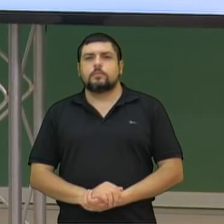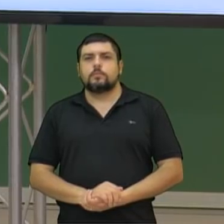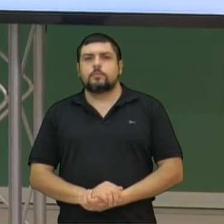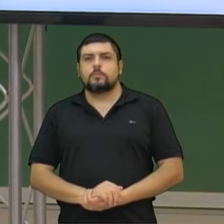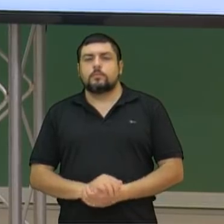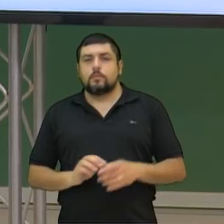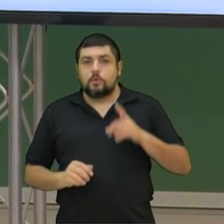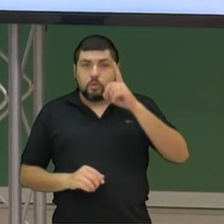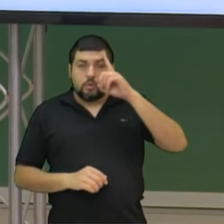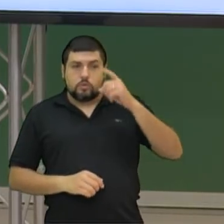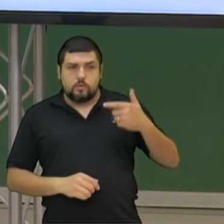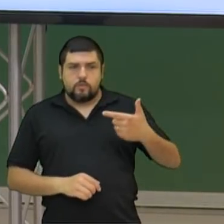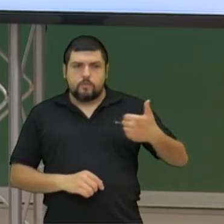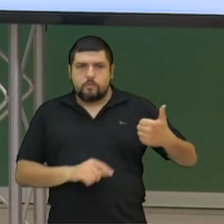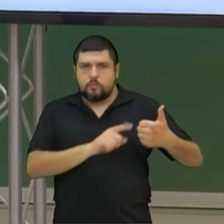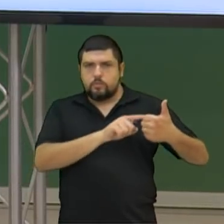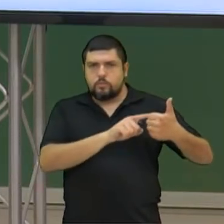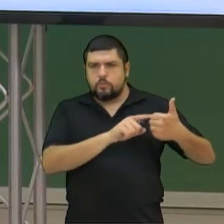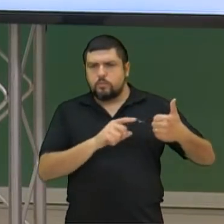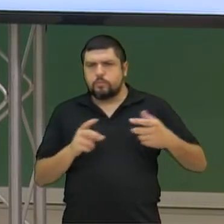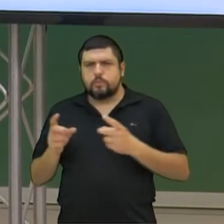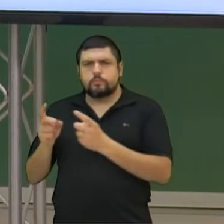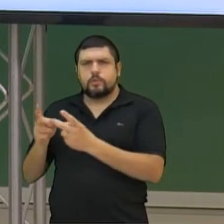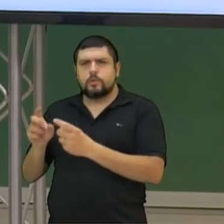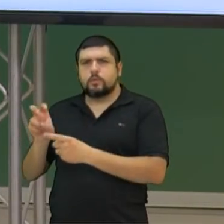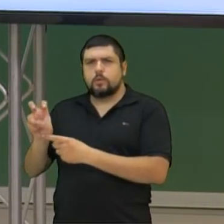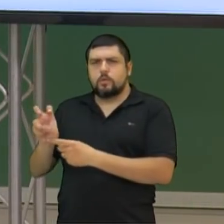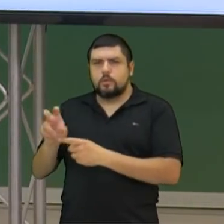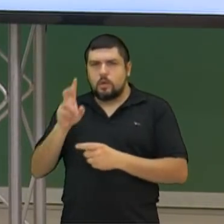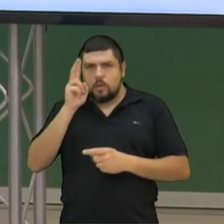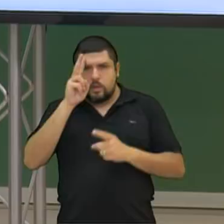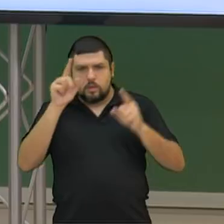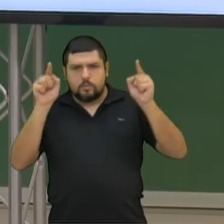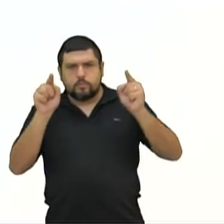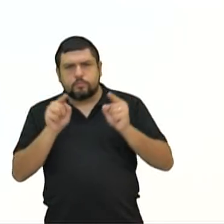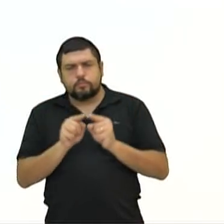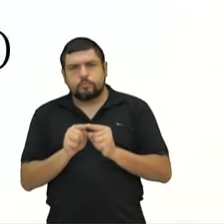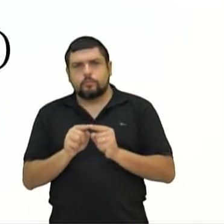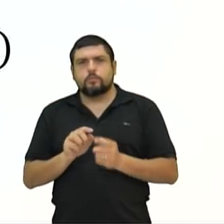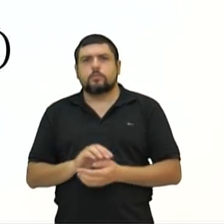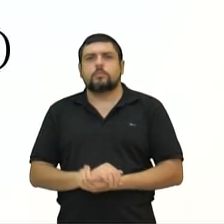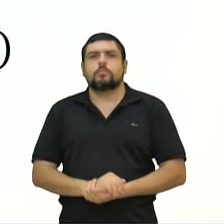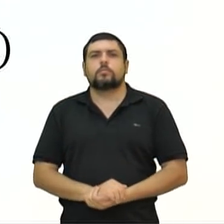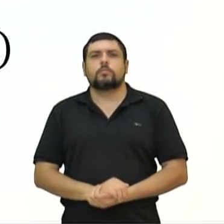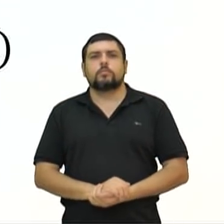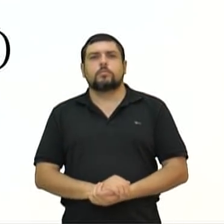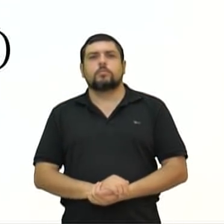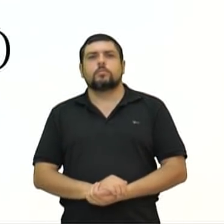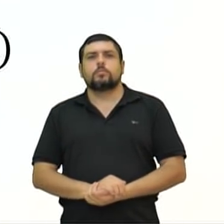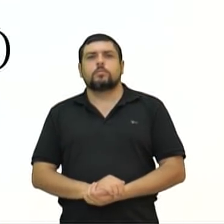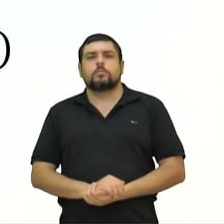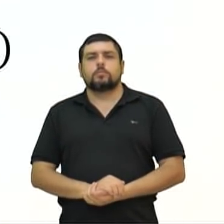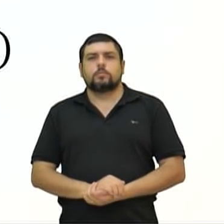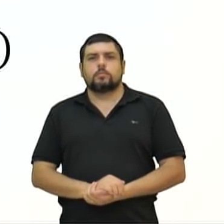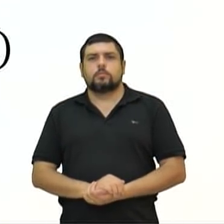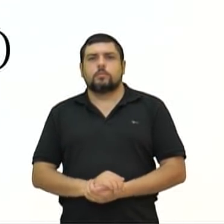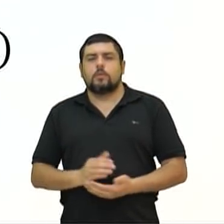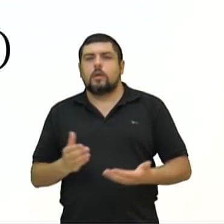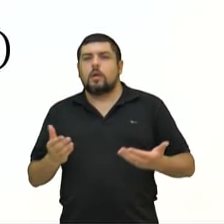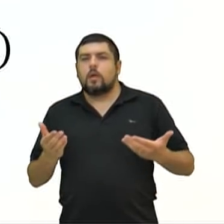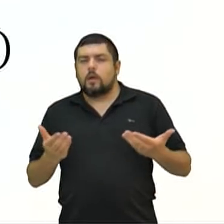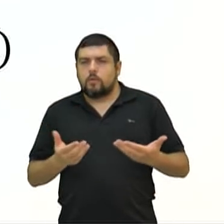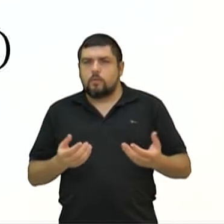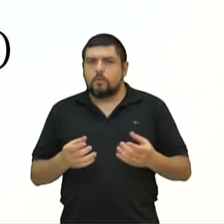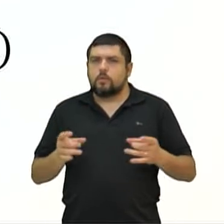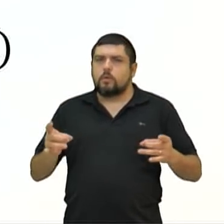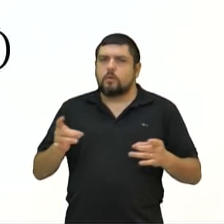quantidade, lembra que nós vimos anteriormente? E no dia 30 foram 86 unidades. Agora nós temos o quê? Pares ordenados.